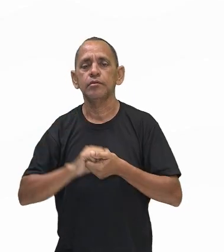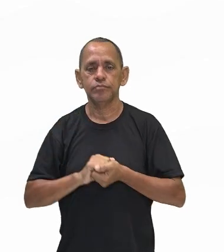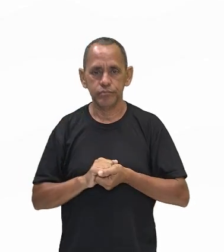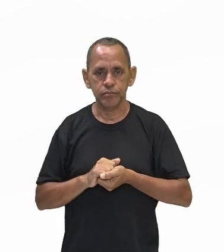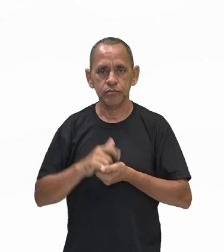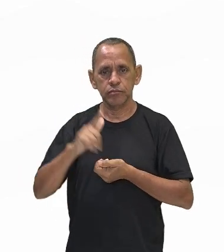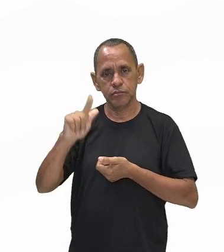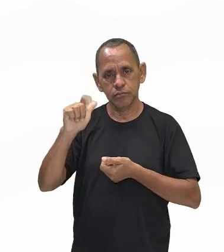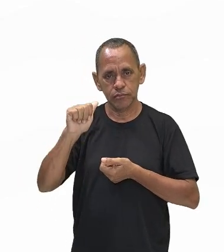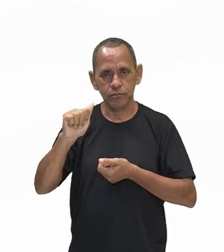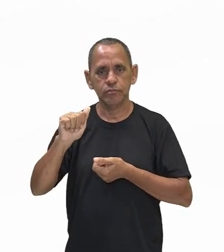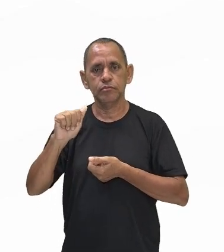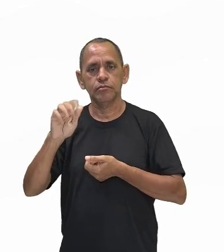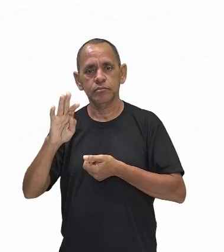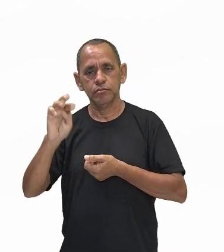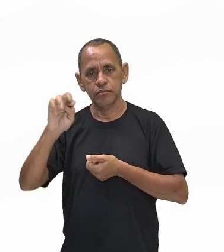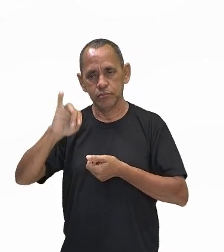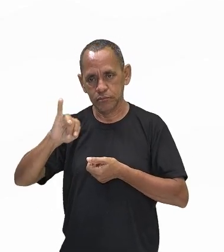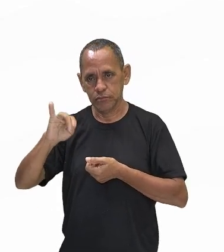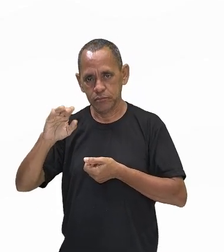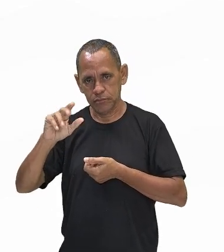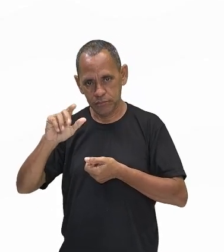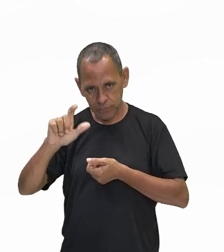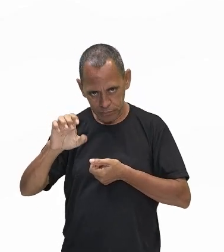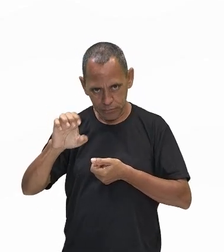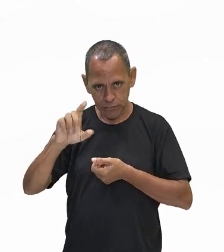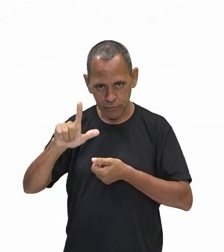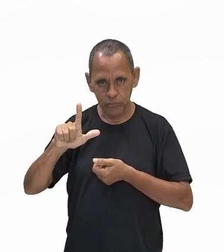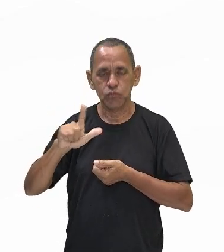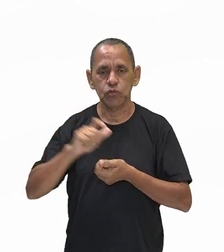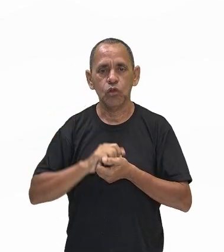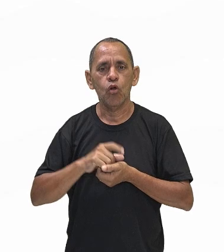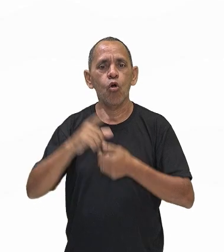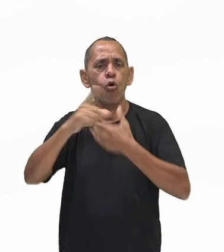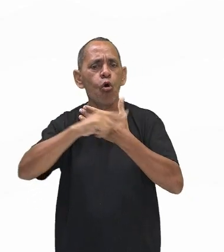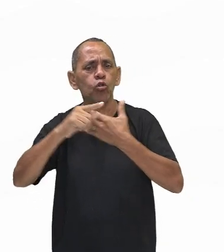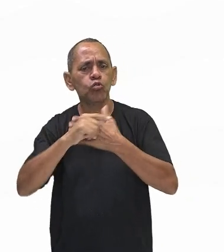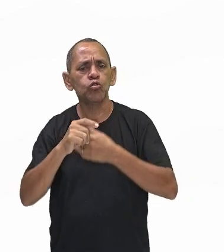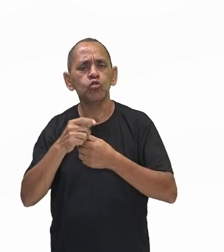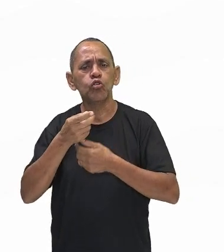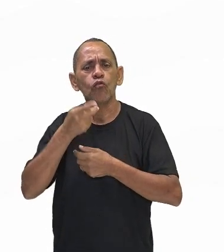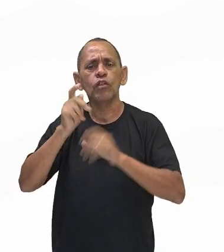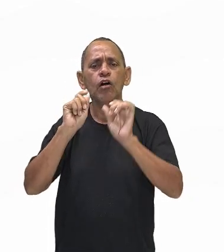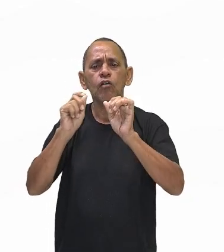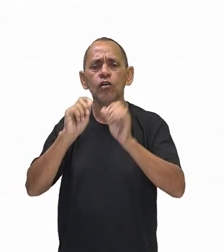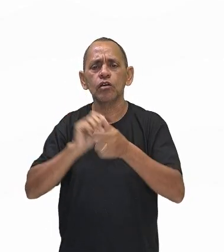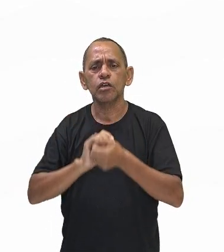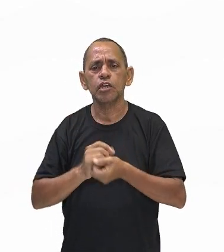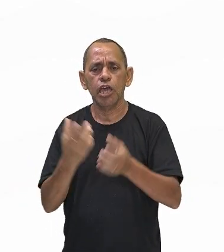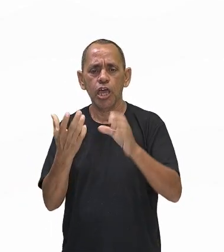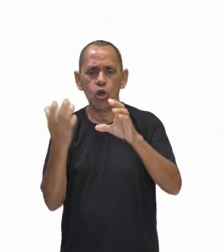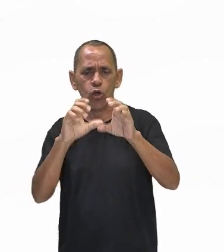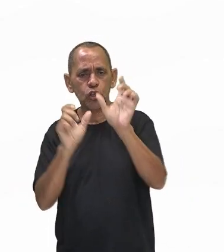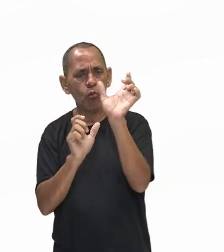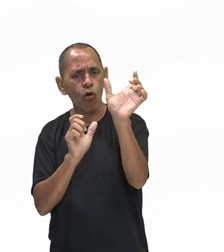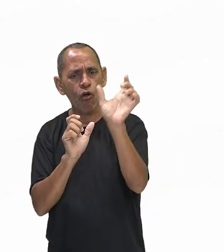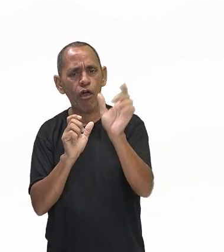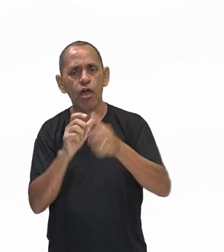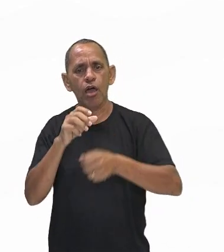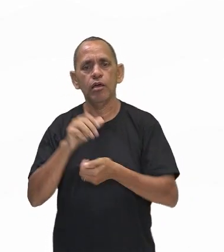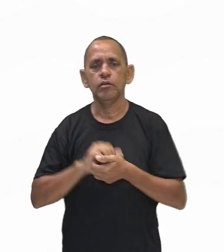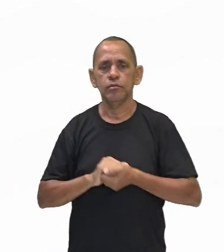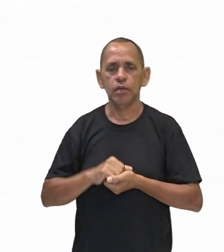reflita o que o autor quis dizer com o termo balização Qual a crítica exposta nas letras